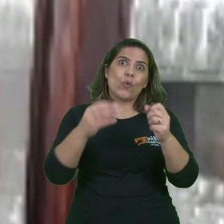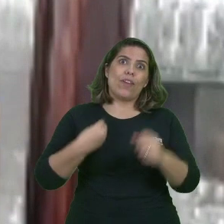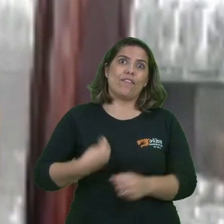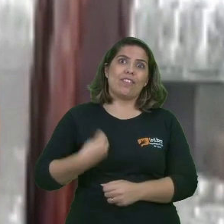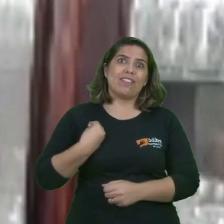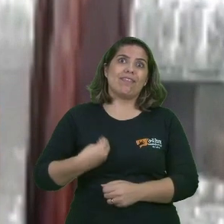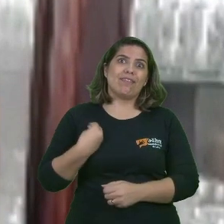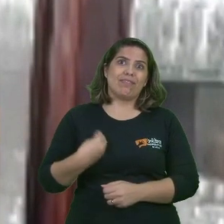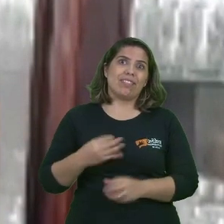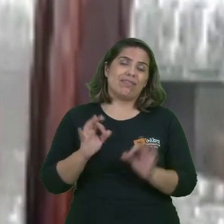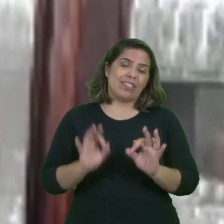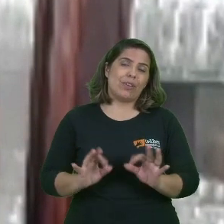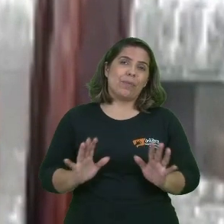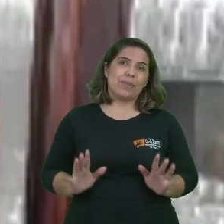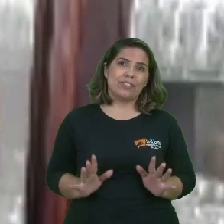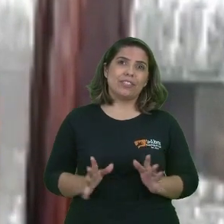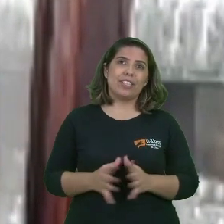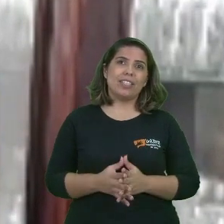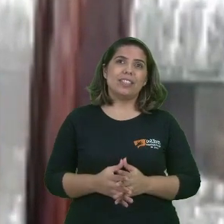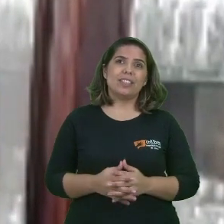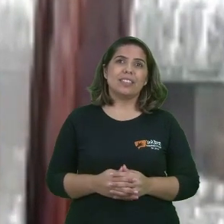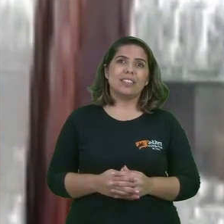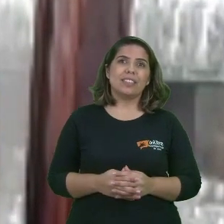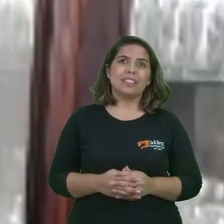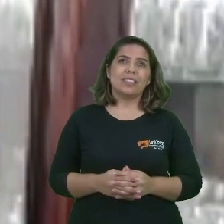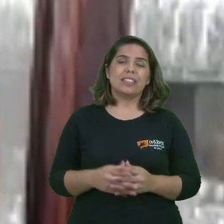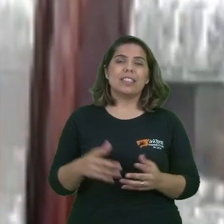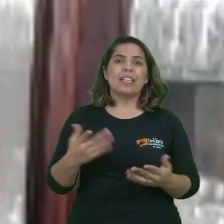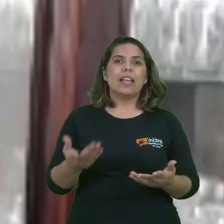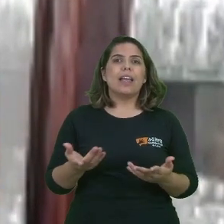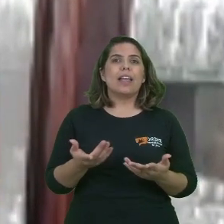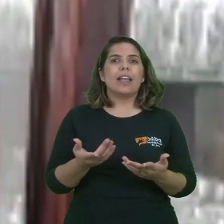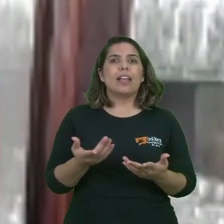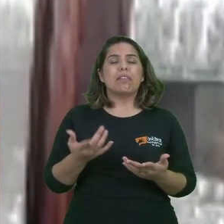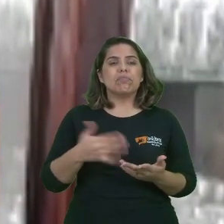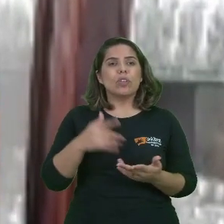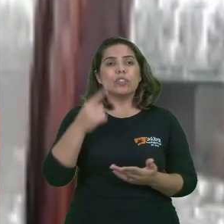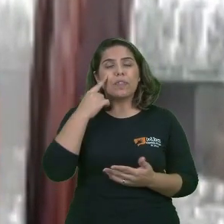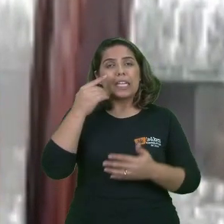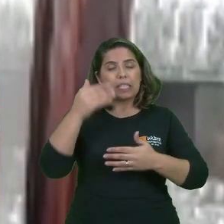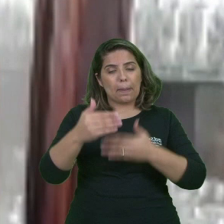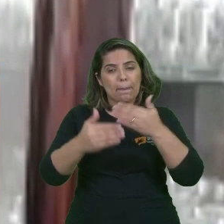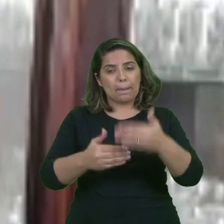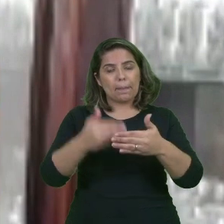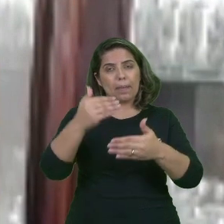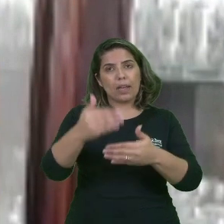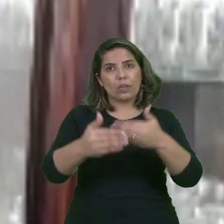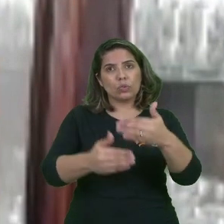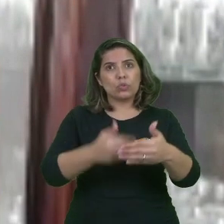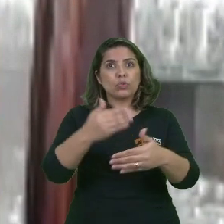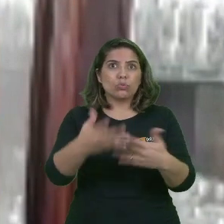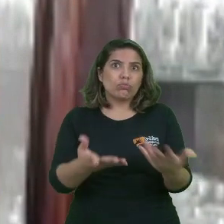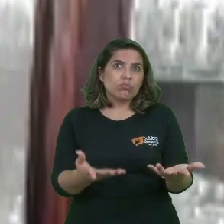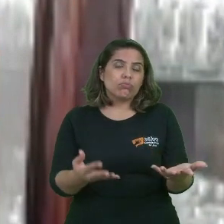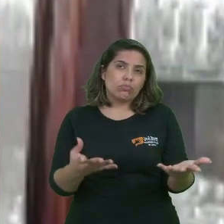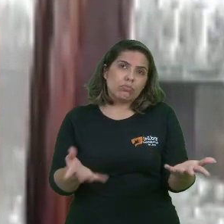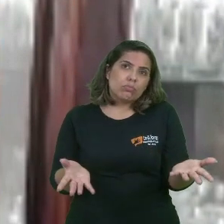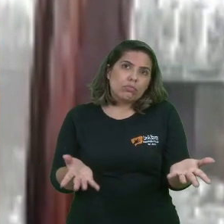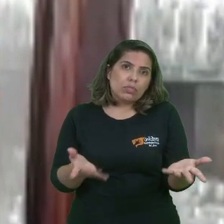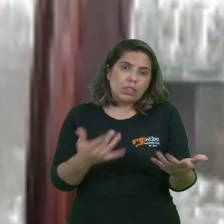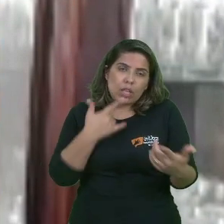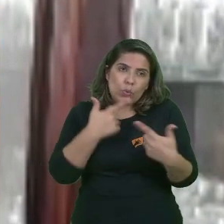viva é um me mais se você vai mudar a cada cada passo nós somos tão vivos